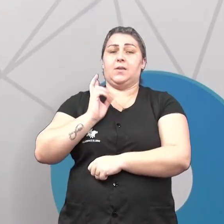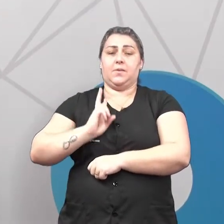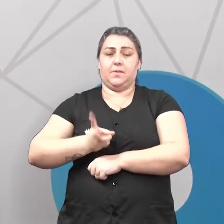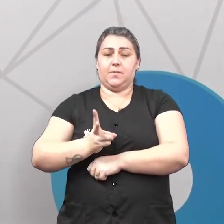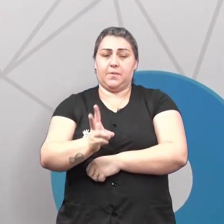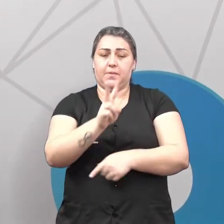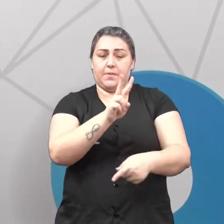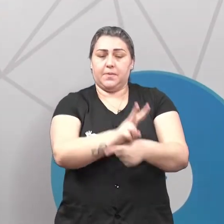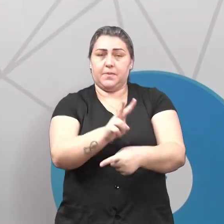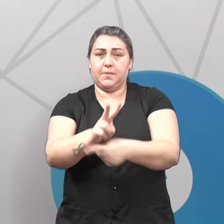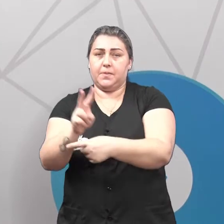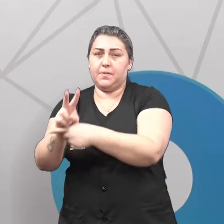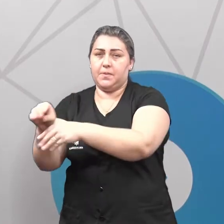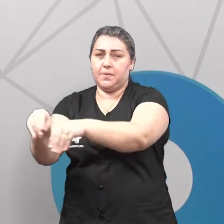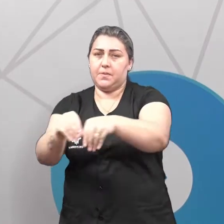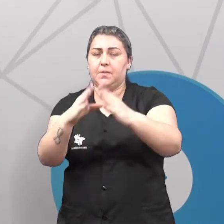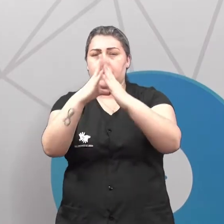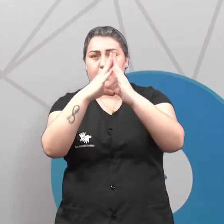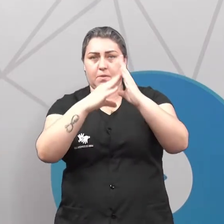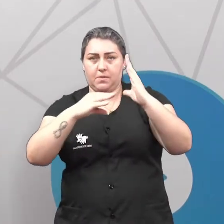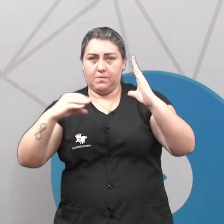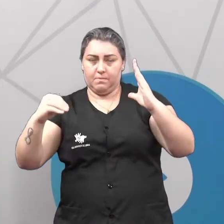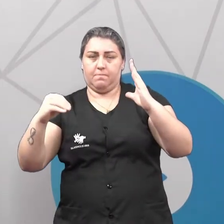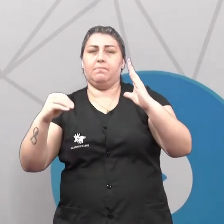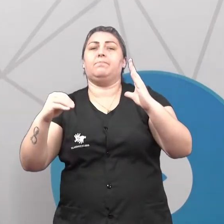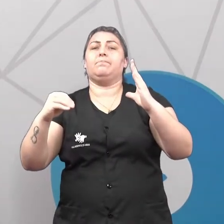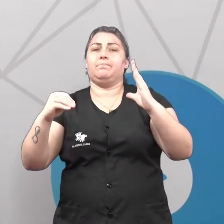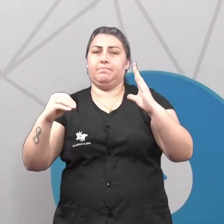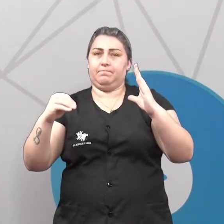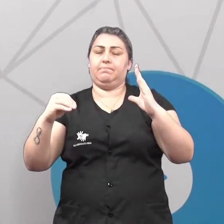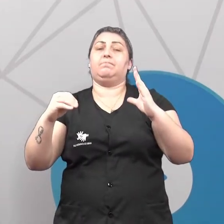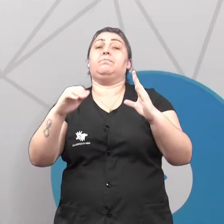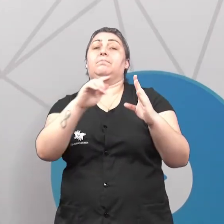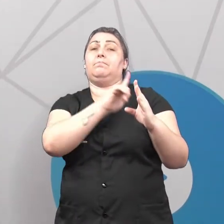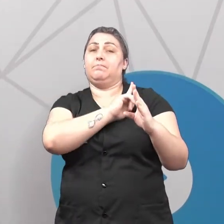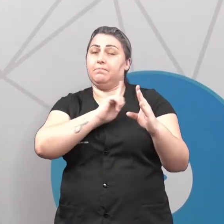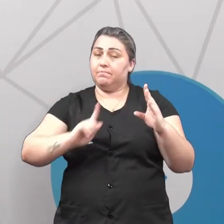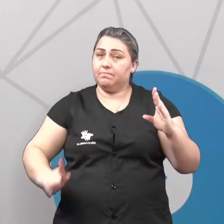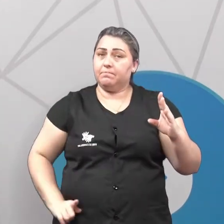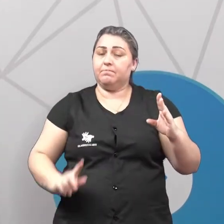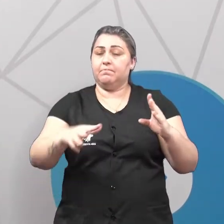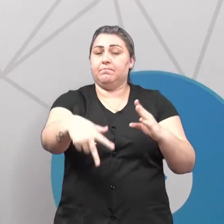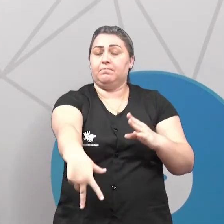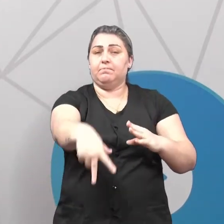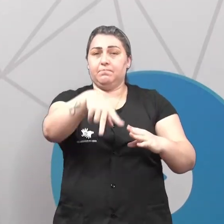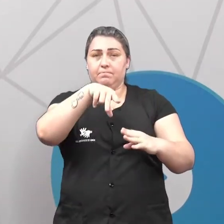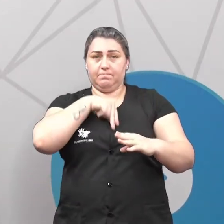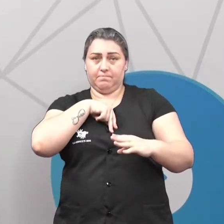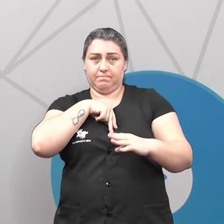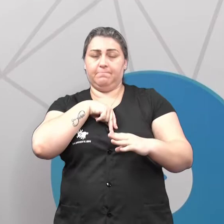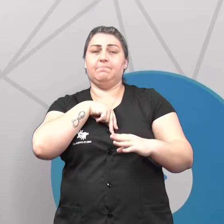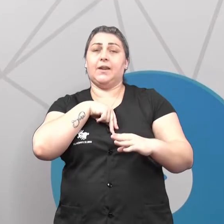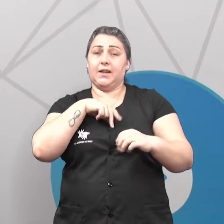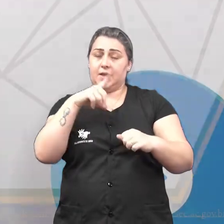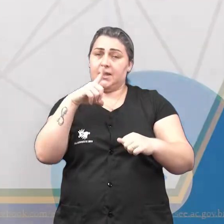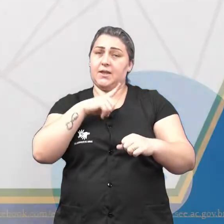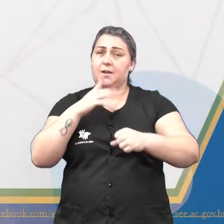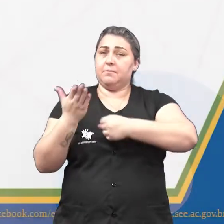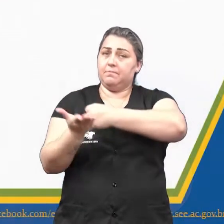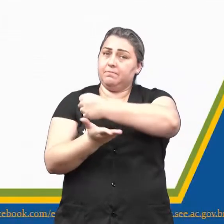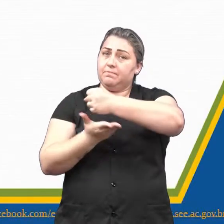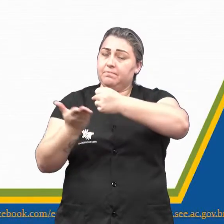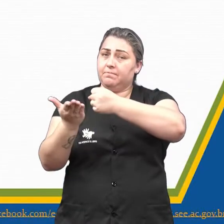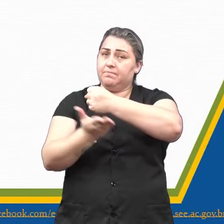as sesmarias, tá? Era um modelo empreendido pelo governo português. Só que as sesmarias vai dar base para